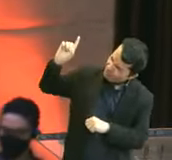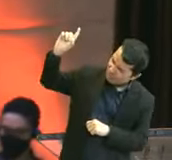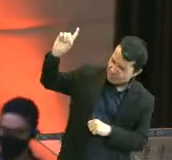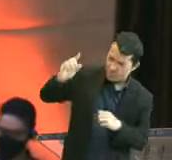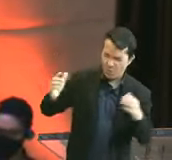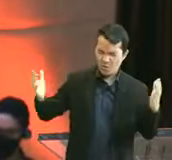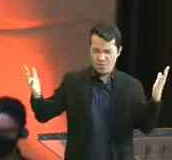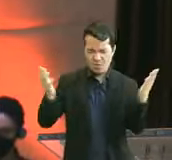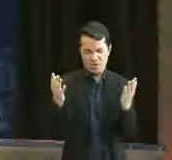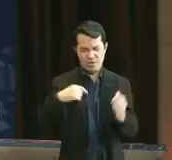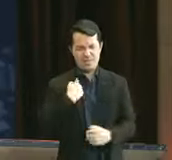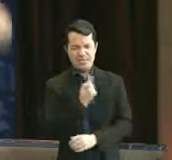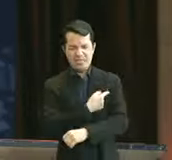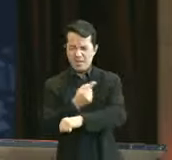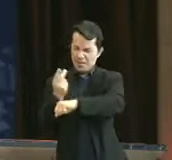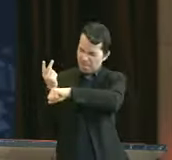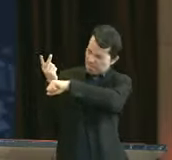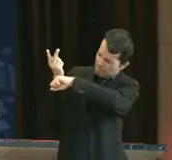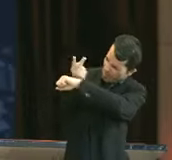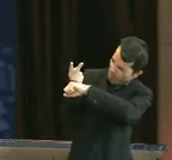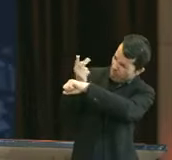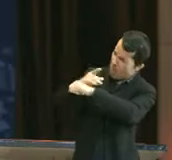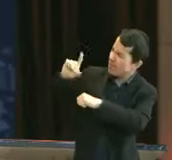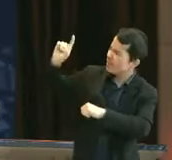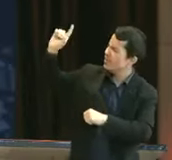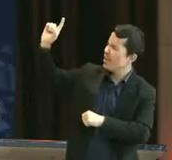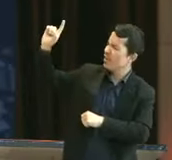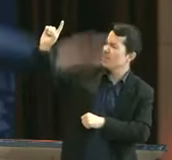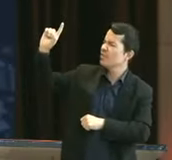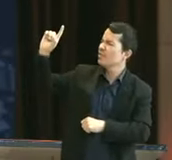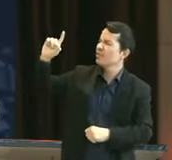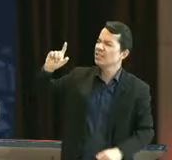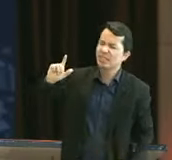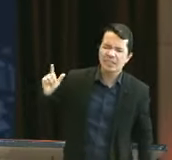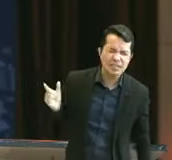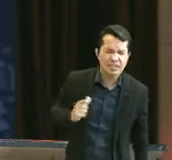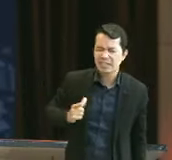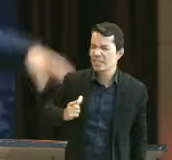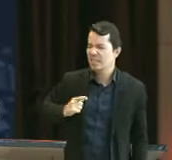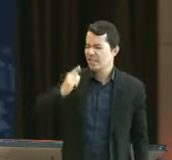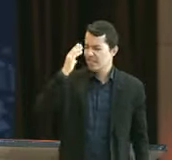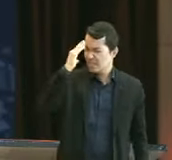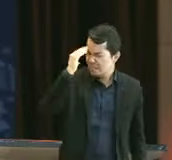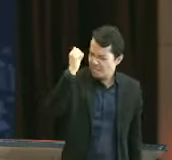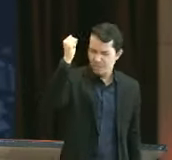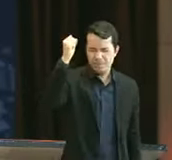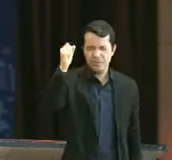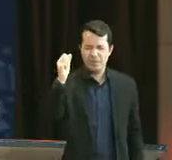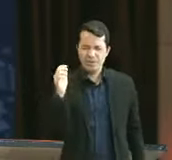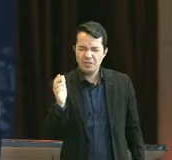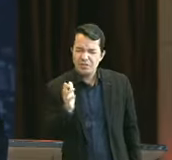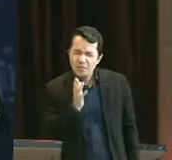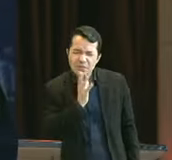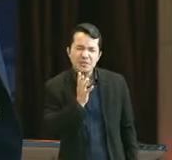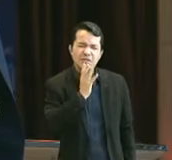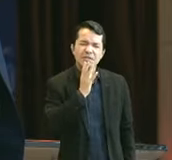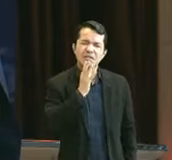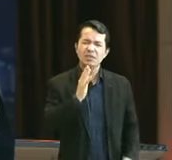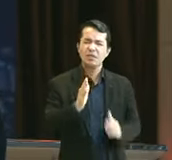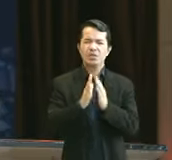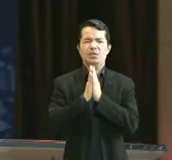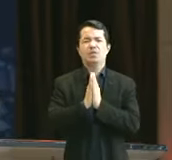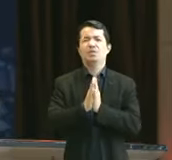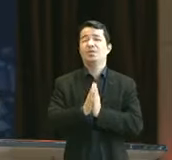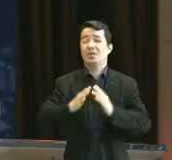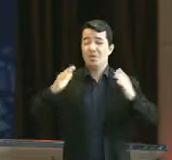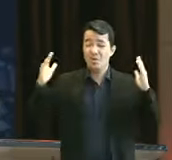do alto, os tesouros da sabedoria e do conhecimento. Hoje pedimos: enche as nossas